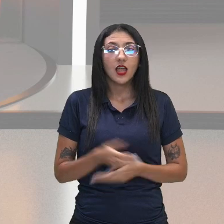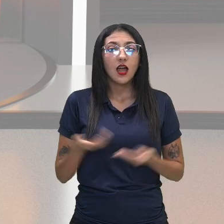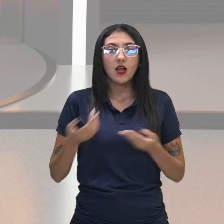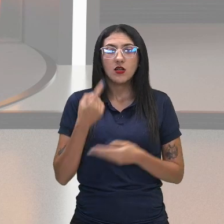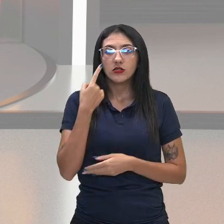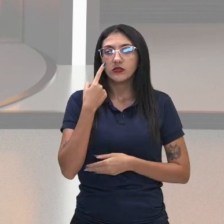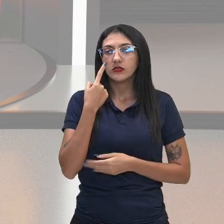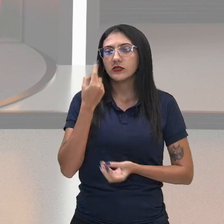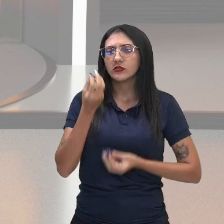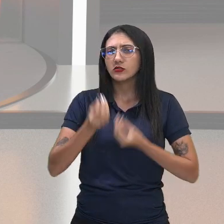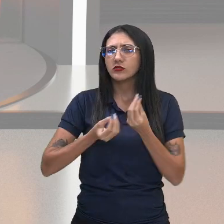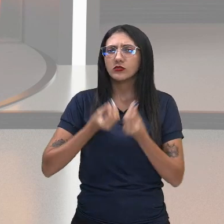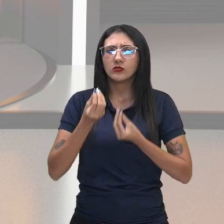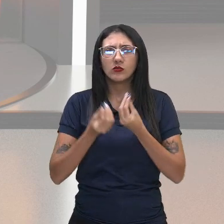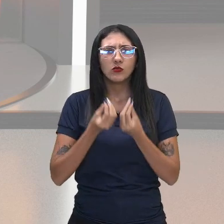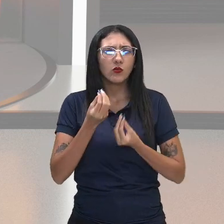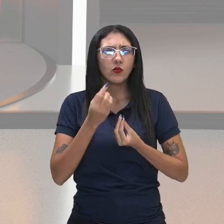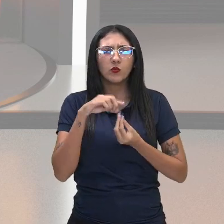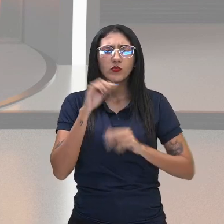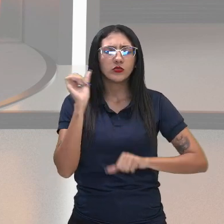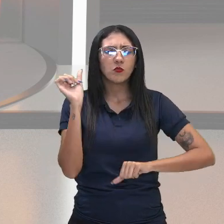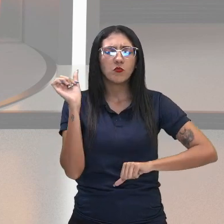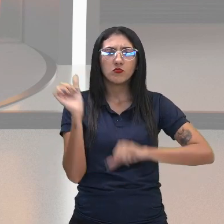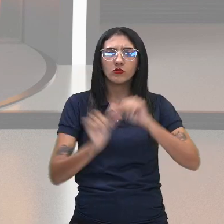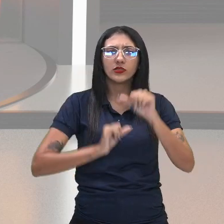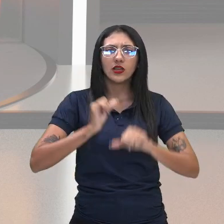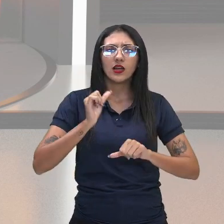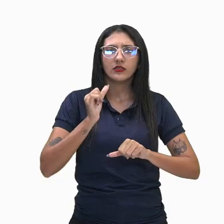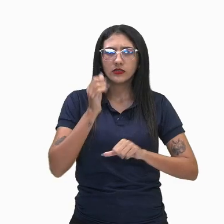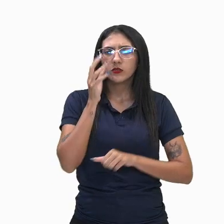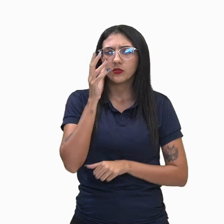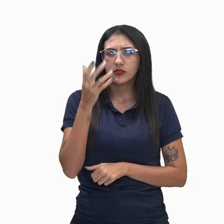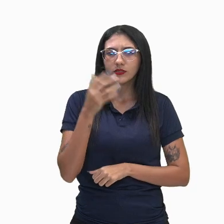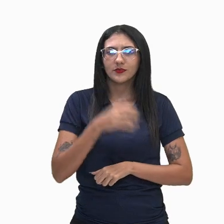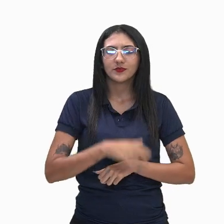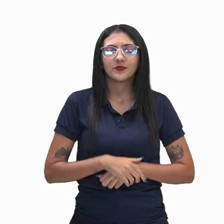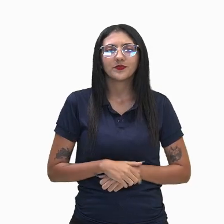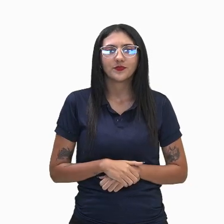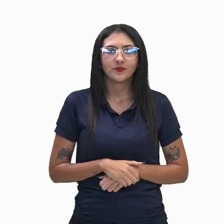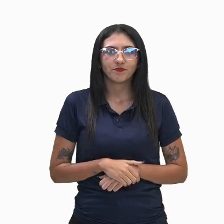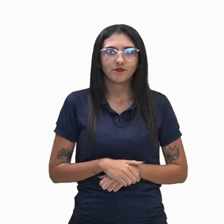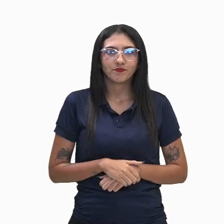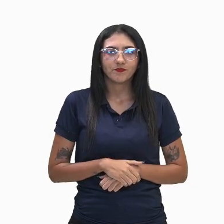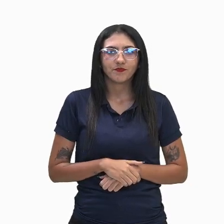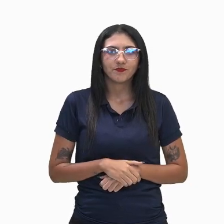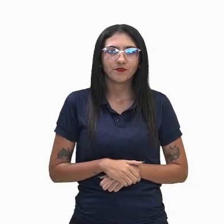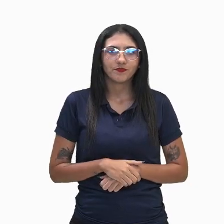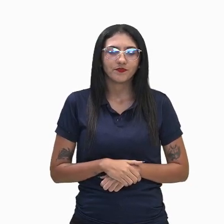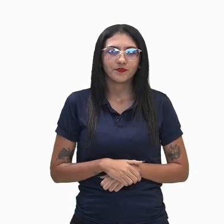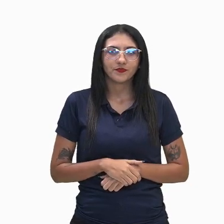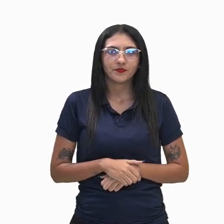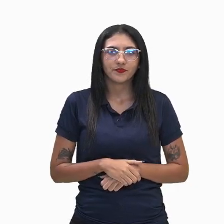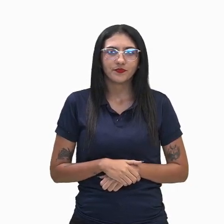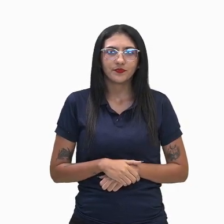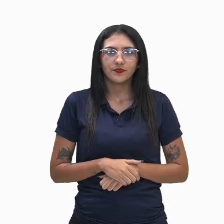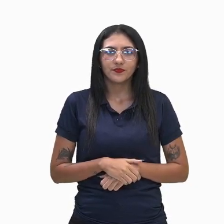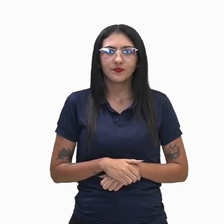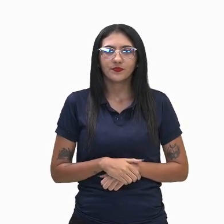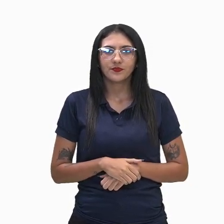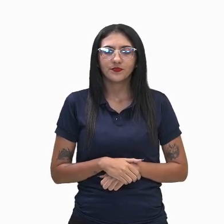vai ocorrer essa mudança de panorama, essa mudança de cenário. Vamos continuar no nosso texto. Nós vamos ter